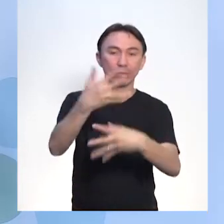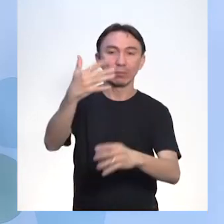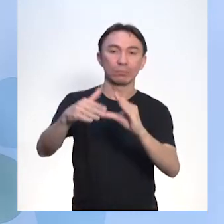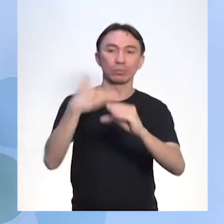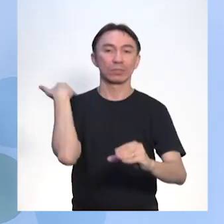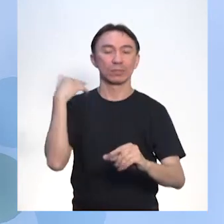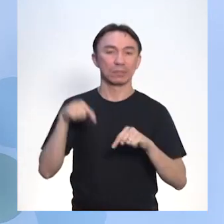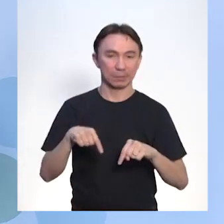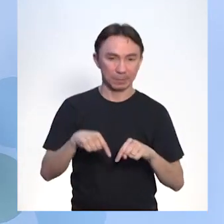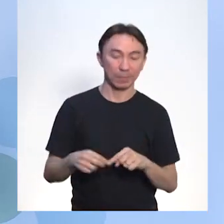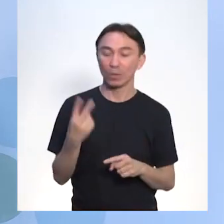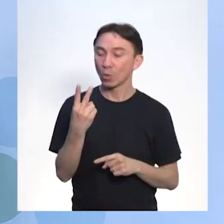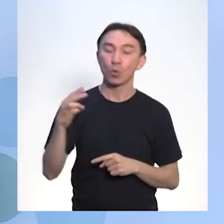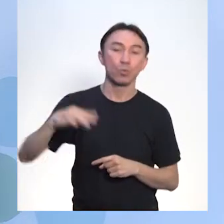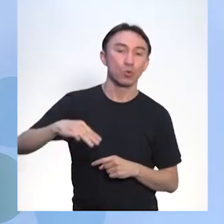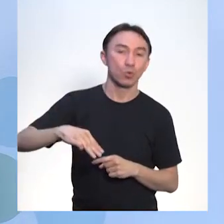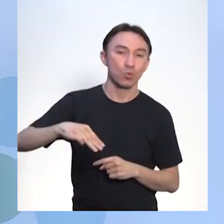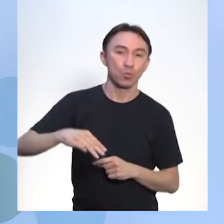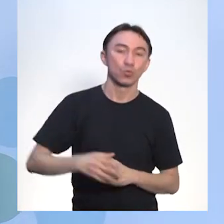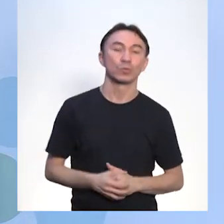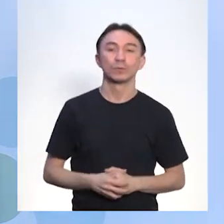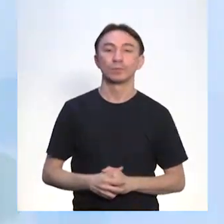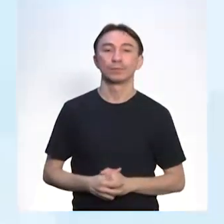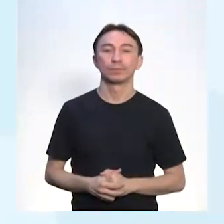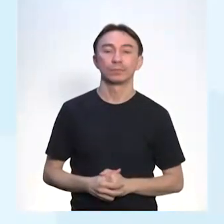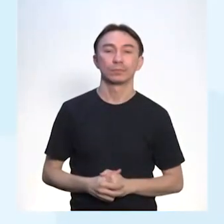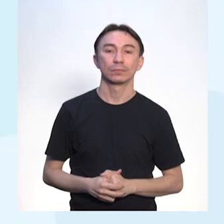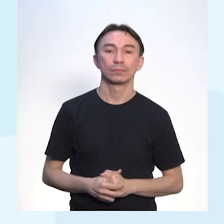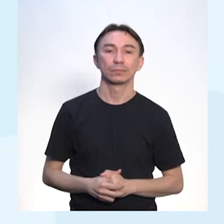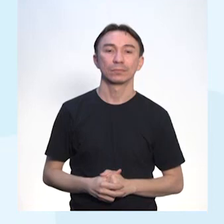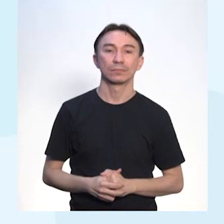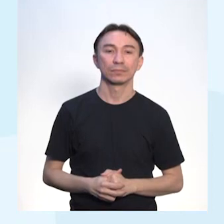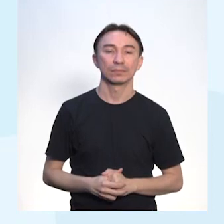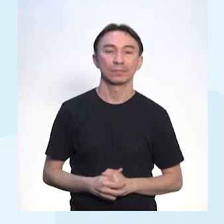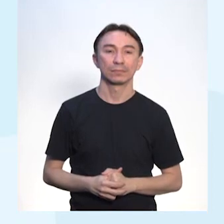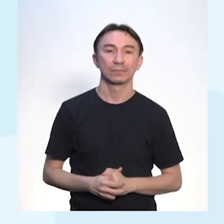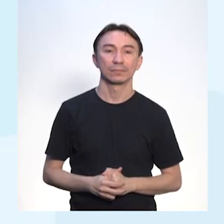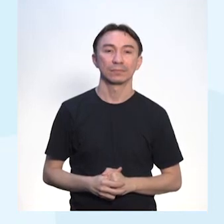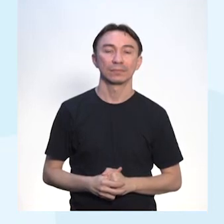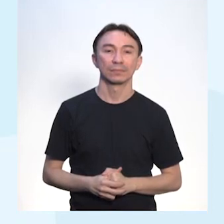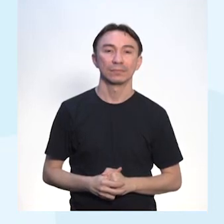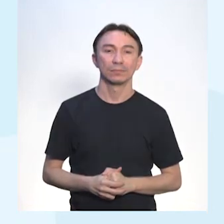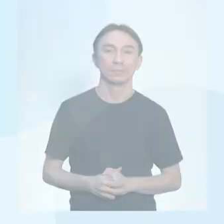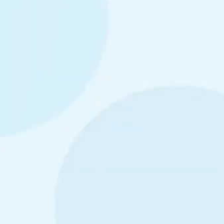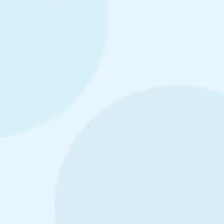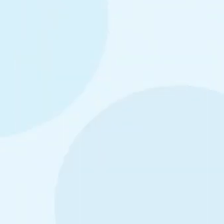atividade, 2 minutos na tela. Já voltamos, participe.